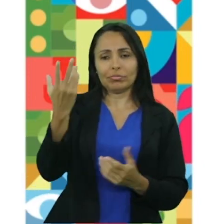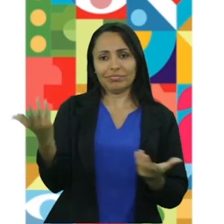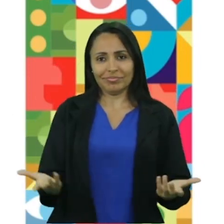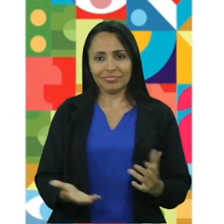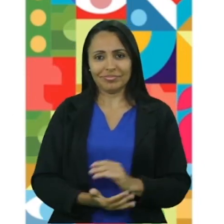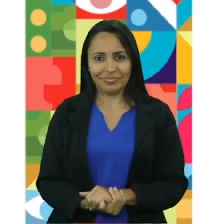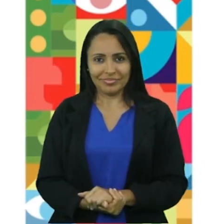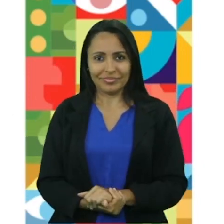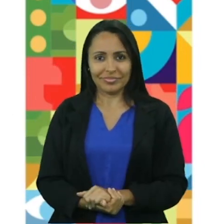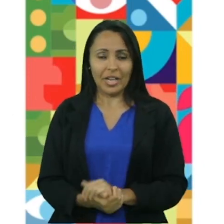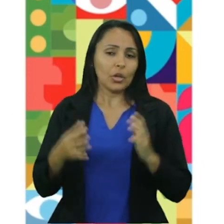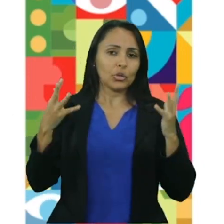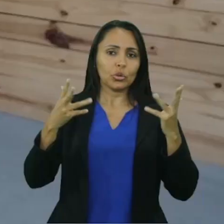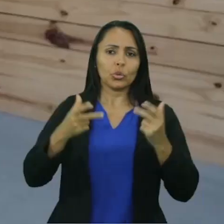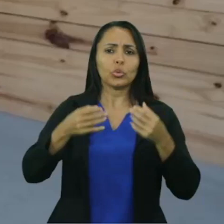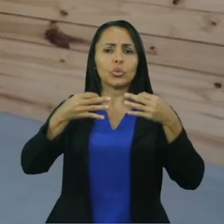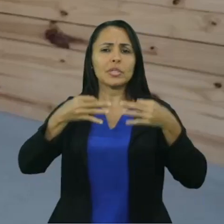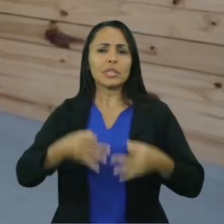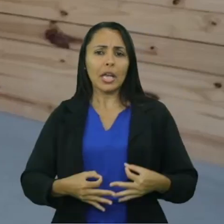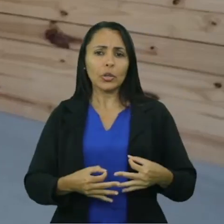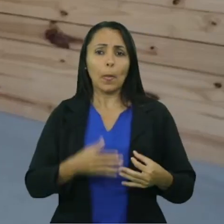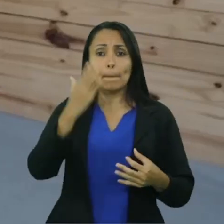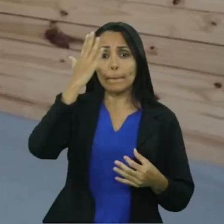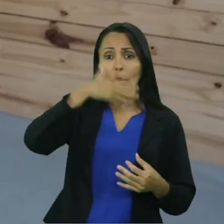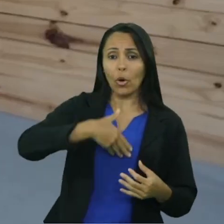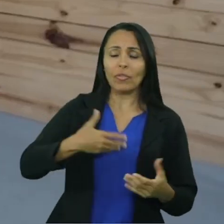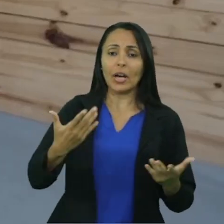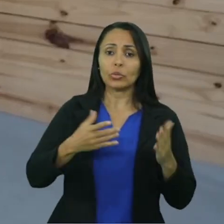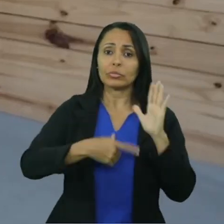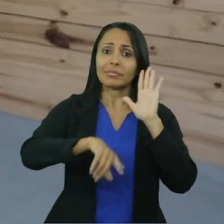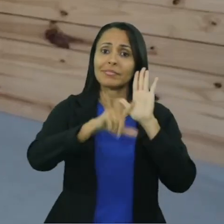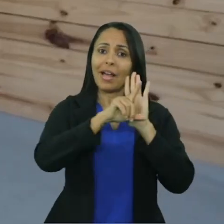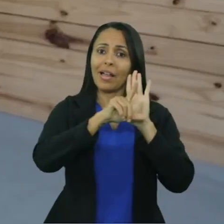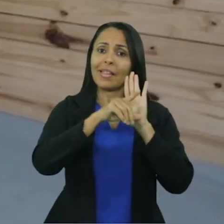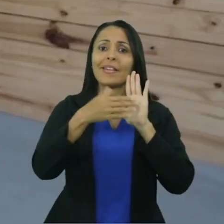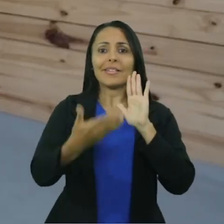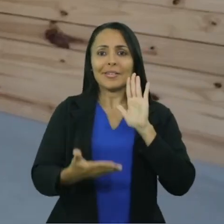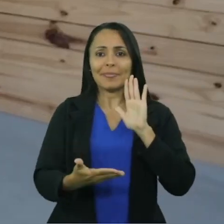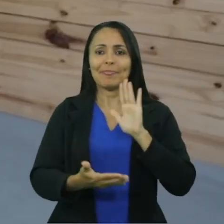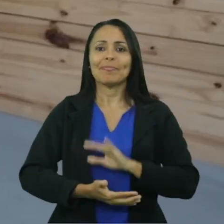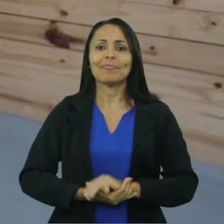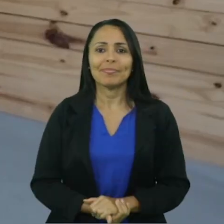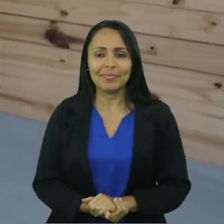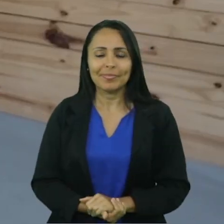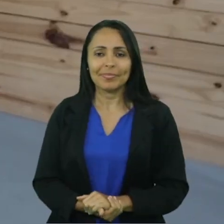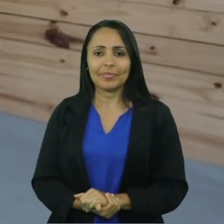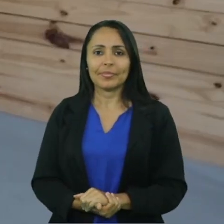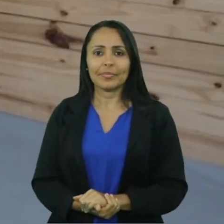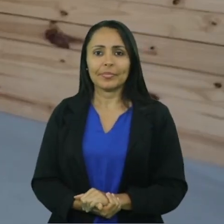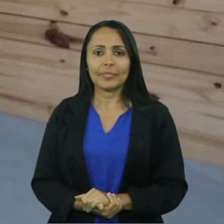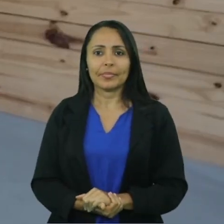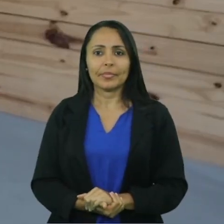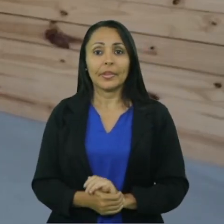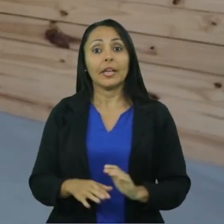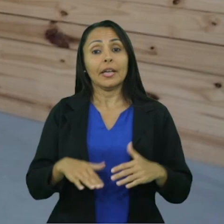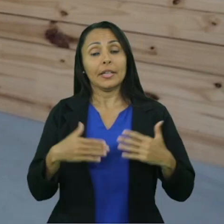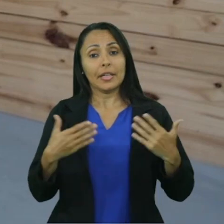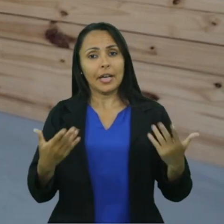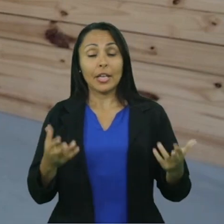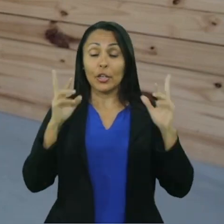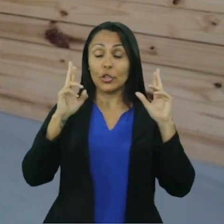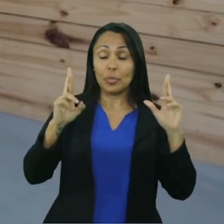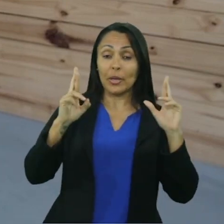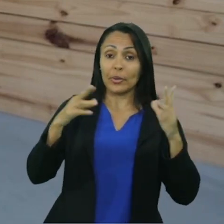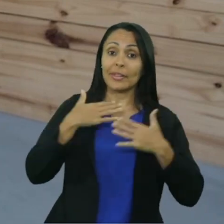Tudo devidamente comprovado na forma da lei, como requer a legislação pertinente sobre o tema. E é isso. Espero que tenha ficado claro para